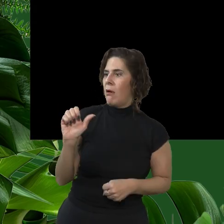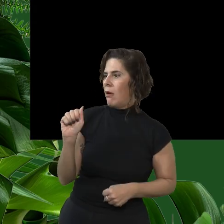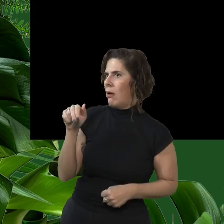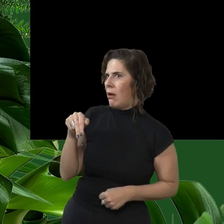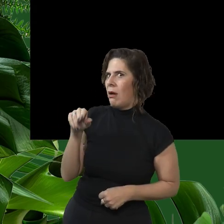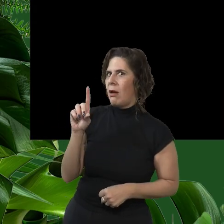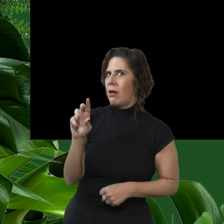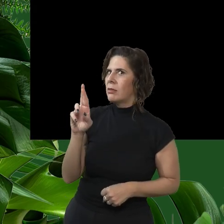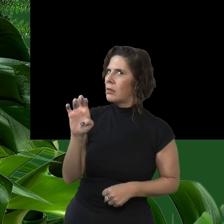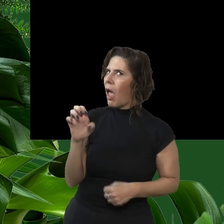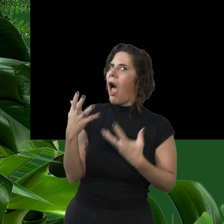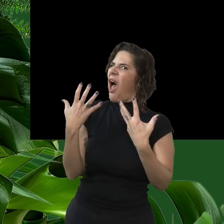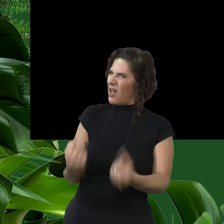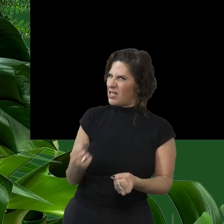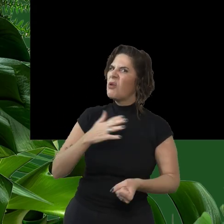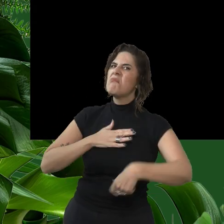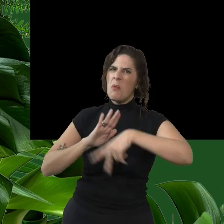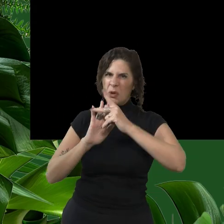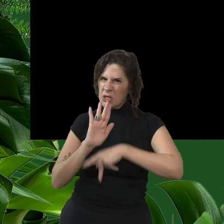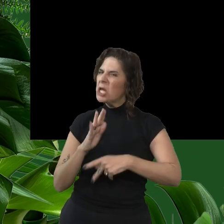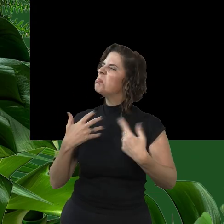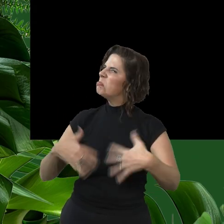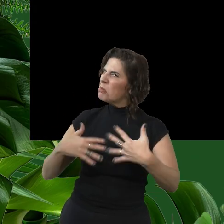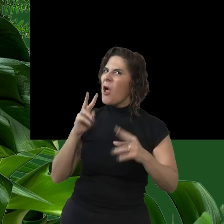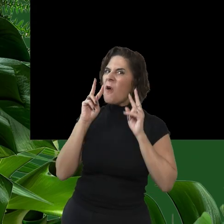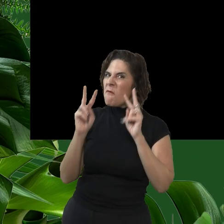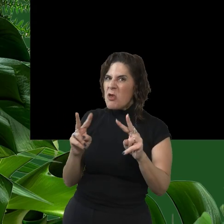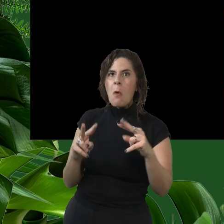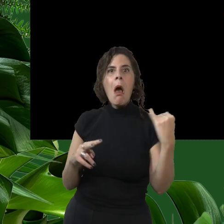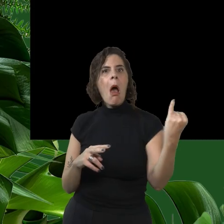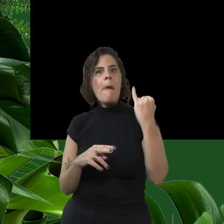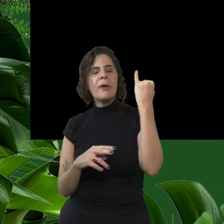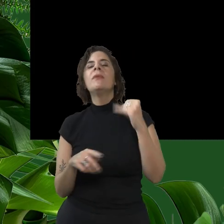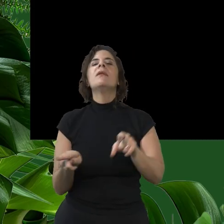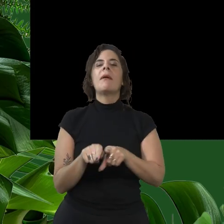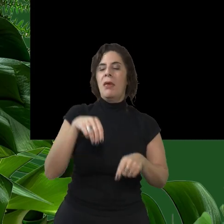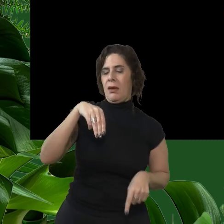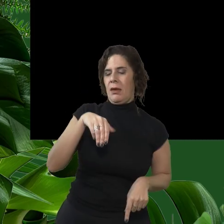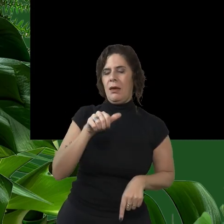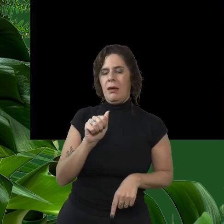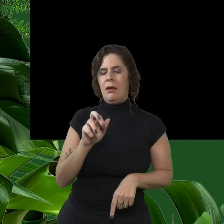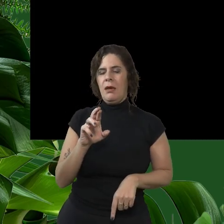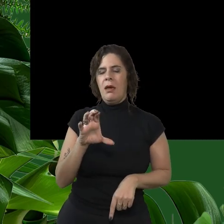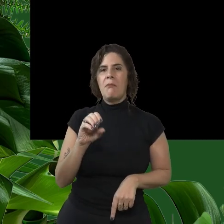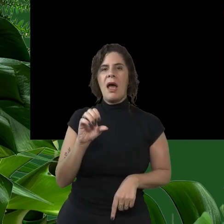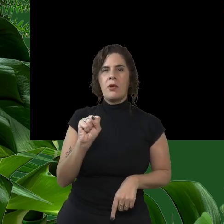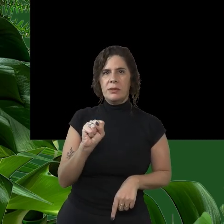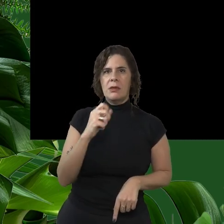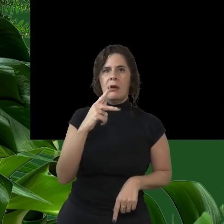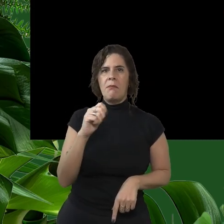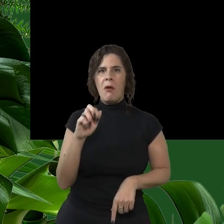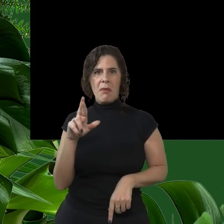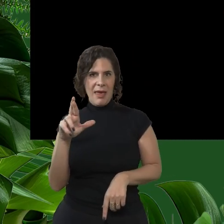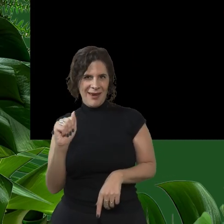o projeto, né, viu a importância da mensagem. O Marcos Palmeira também foi um grande porta-voz. Então, começo falando de A Era dos Humanos, que eu vinha falando um pouquinho,